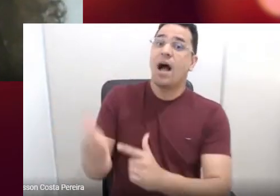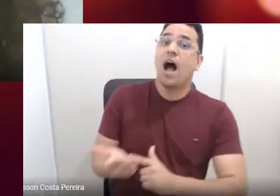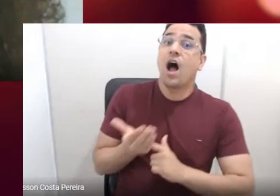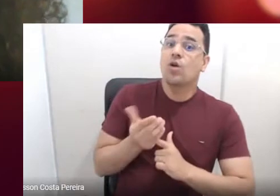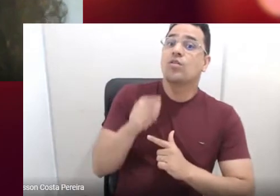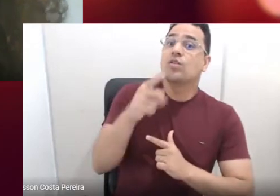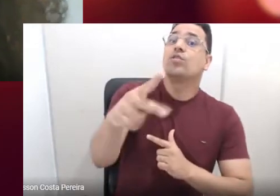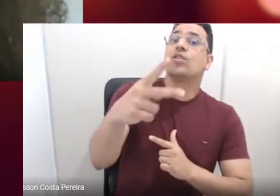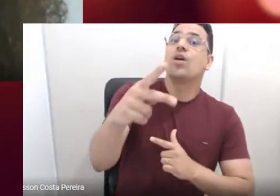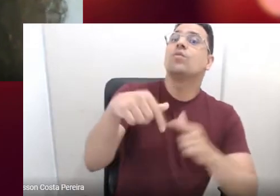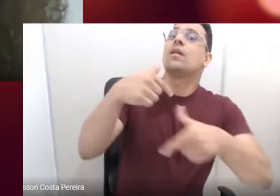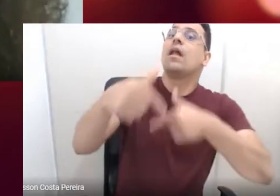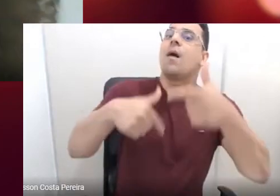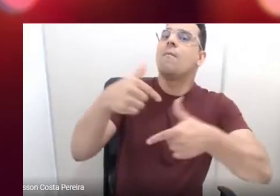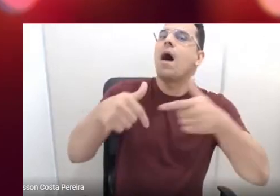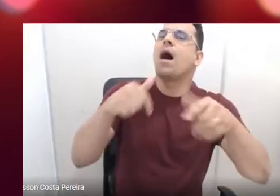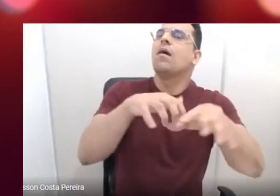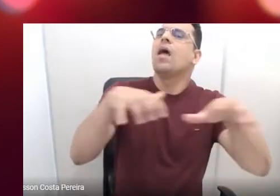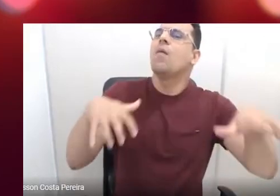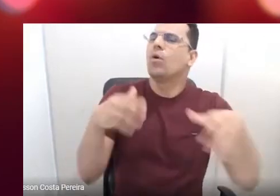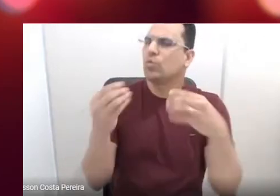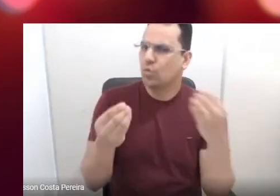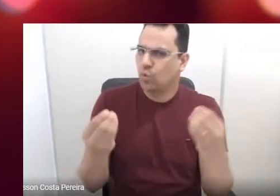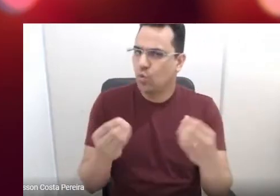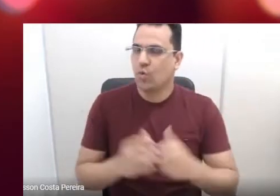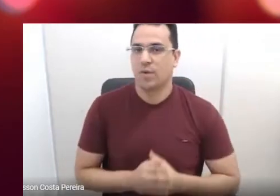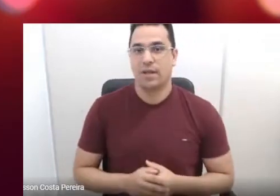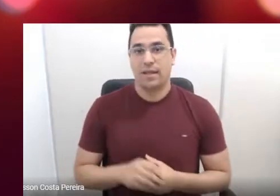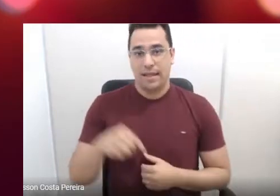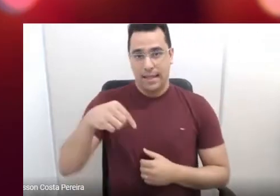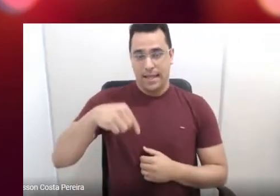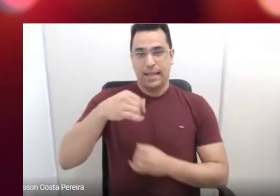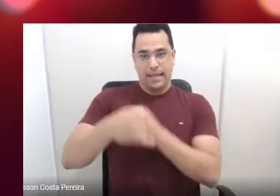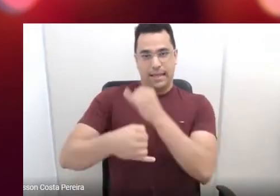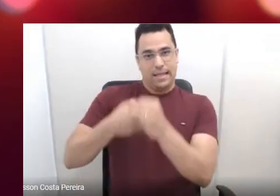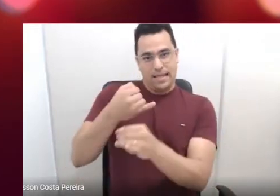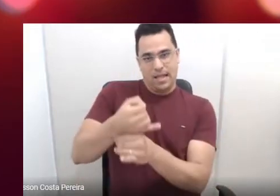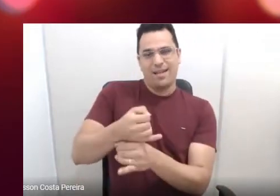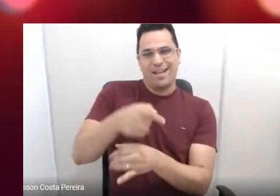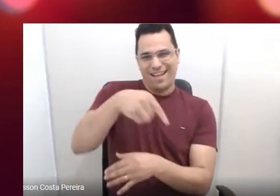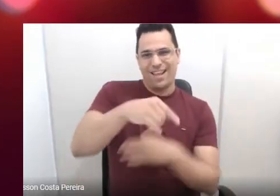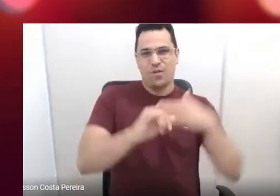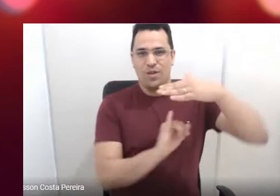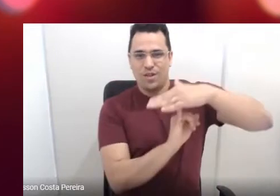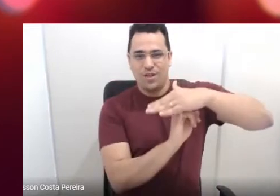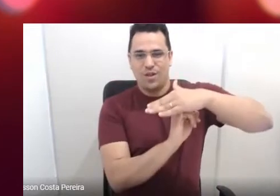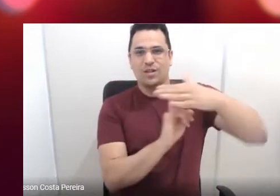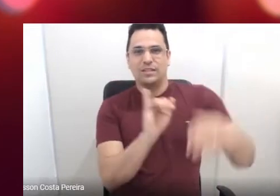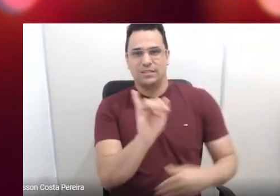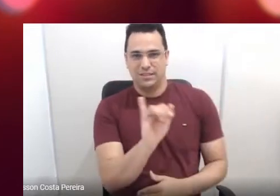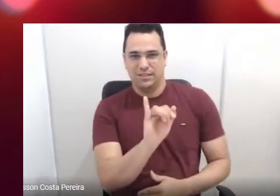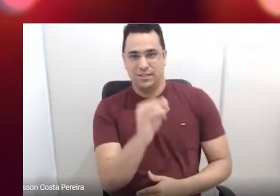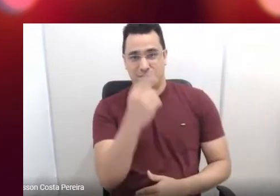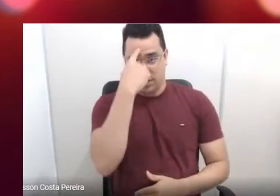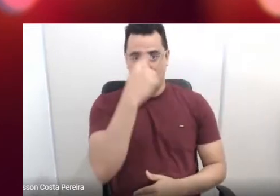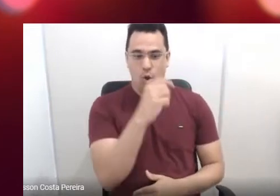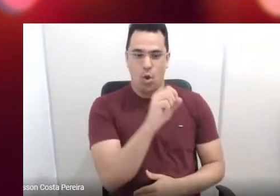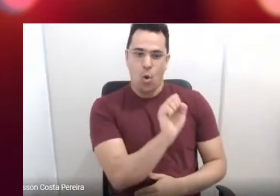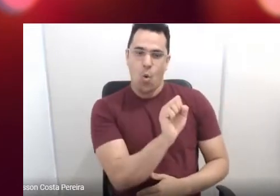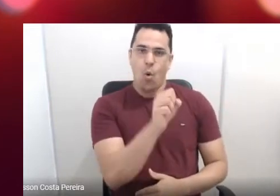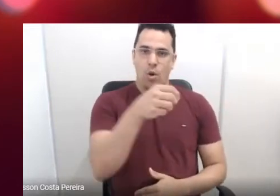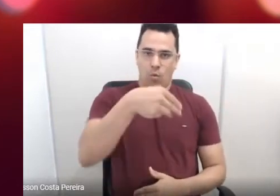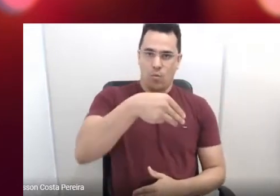remoto? Olha, a internet em Itacoatiara, no campi do I7, ela saiu de 8 megas